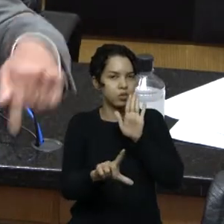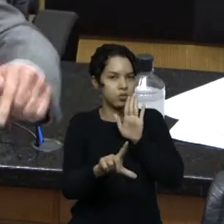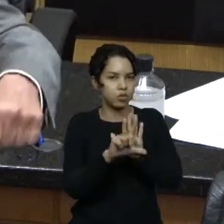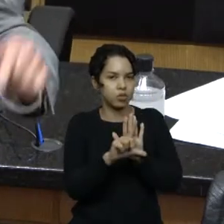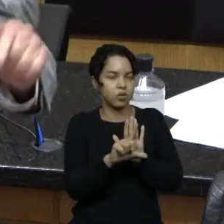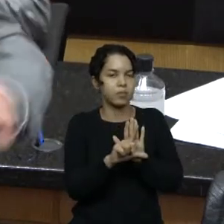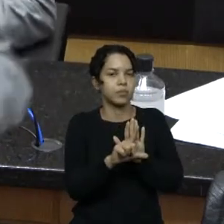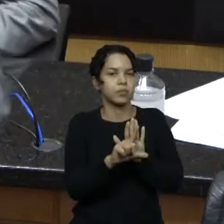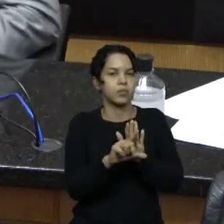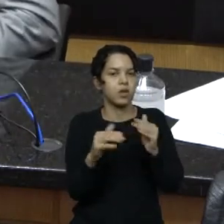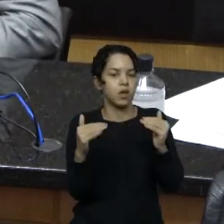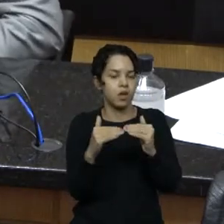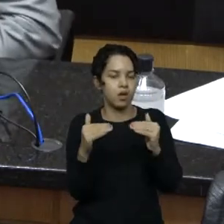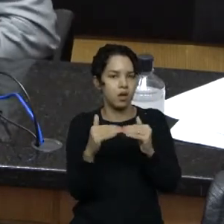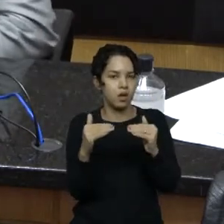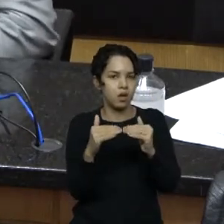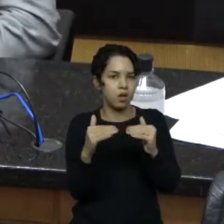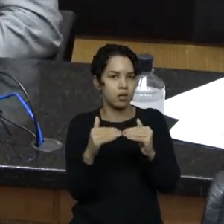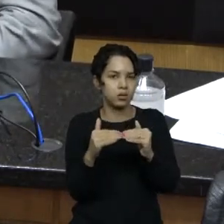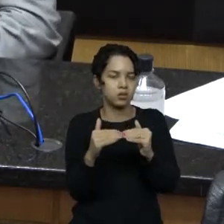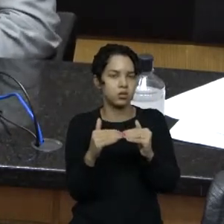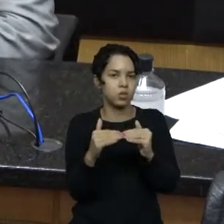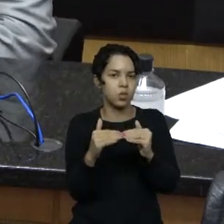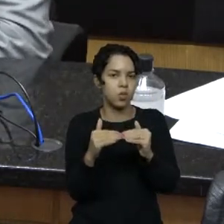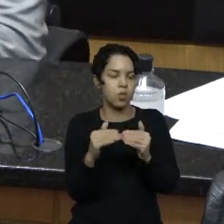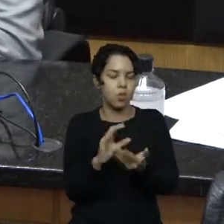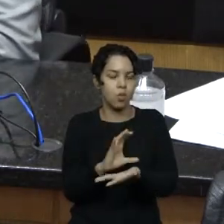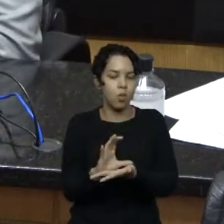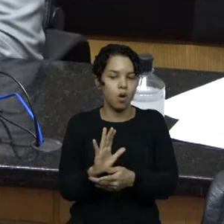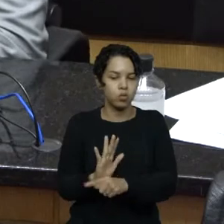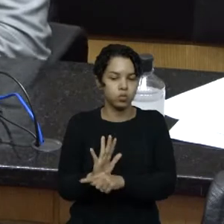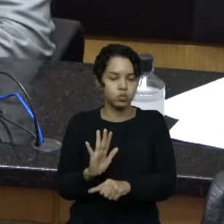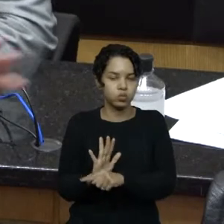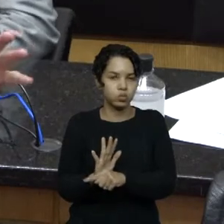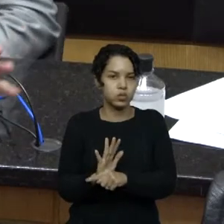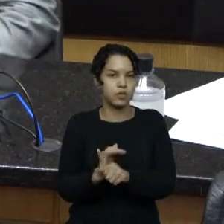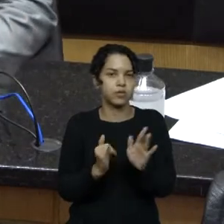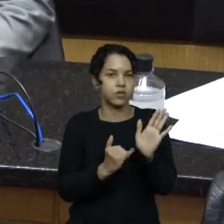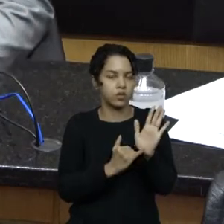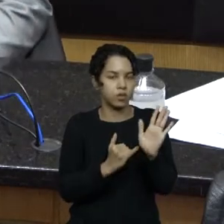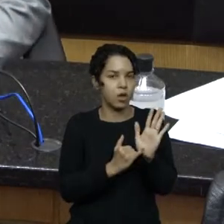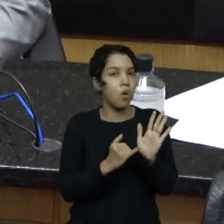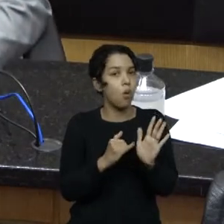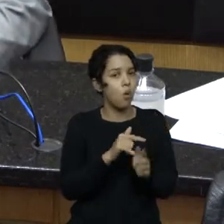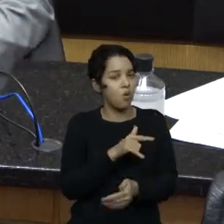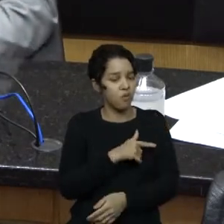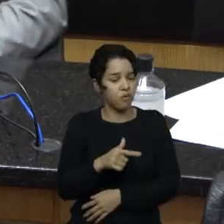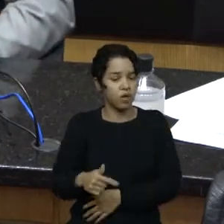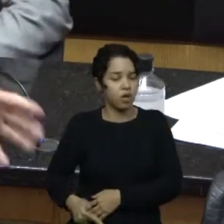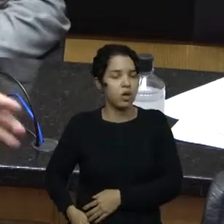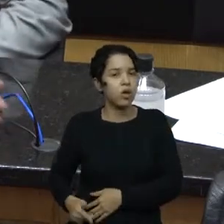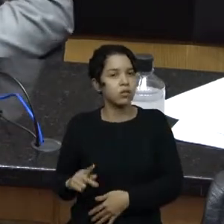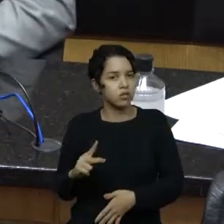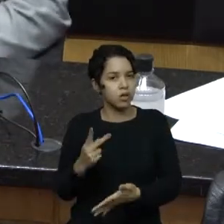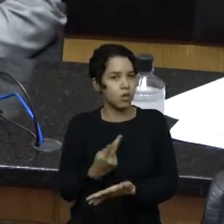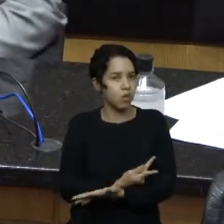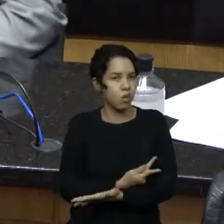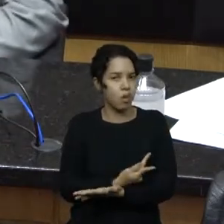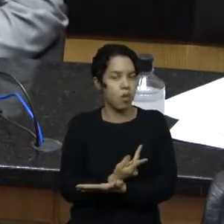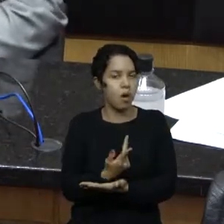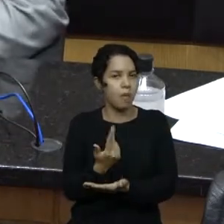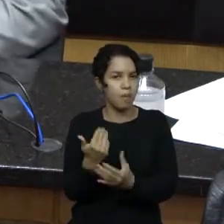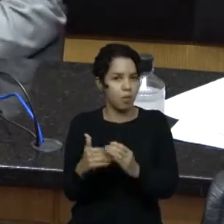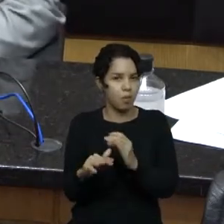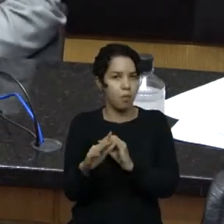questão dos incentivos e benefícios fiscais e o governo a verdade é uma mão e ele mandou para ele